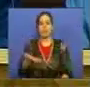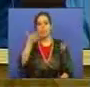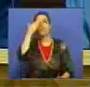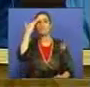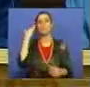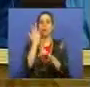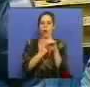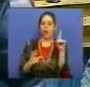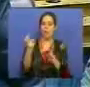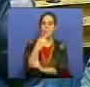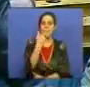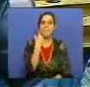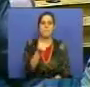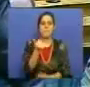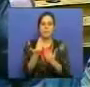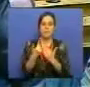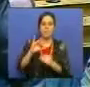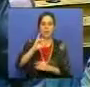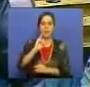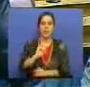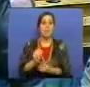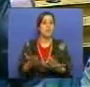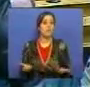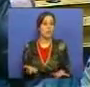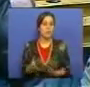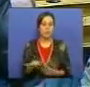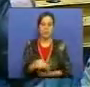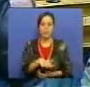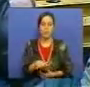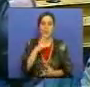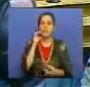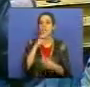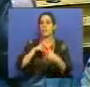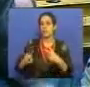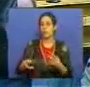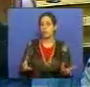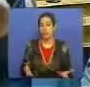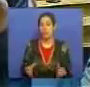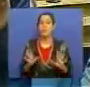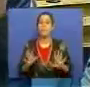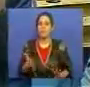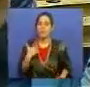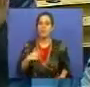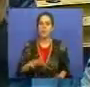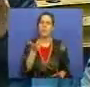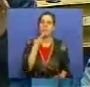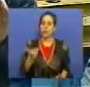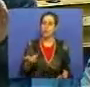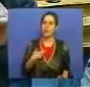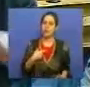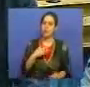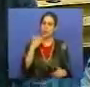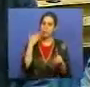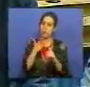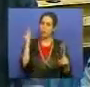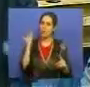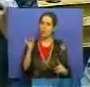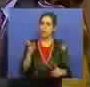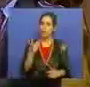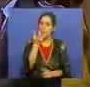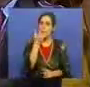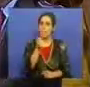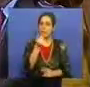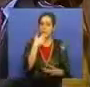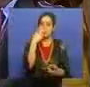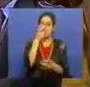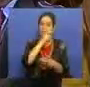estimula aumentos de preços acima da inflação no caso da energia. E por isso eu queria que me respondesse em concreto sobre os preços